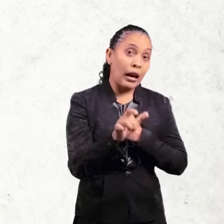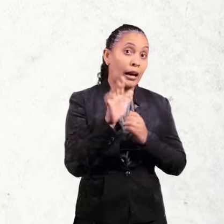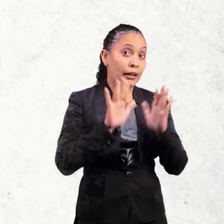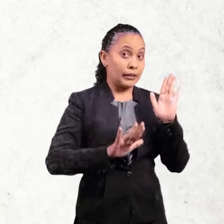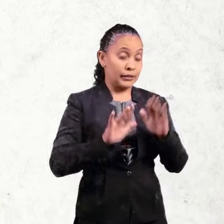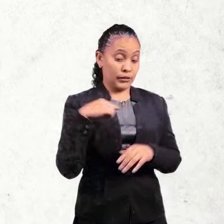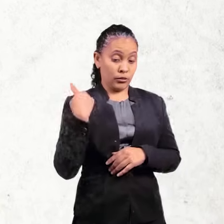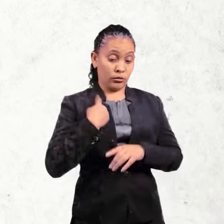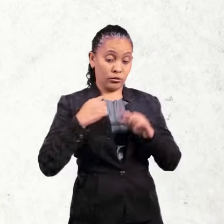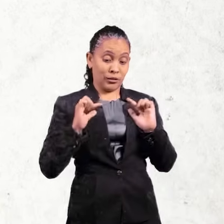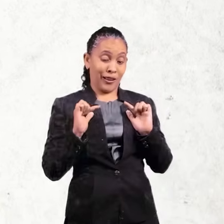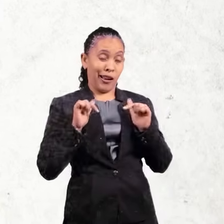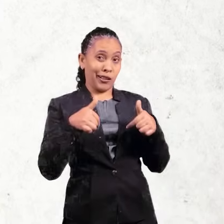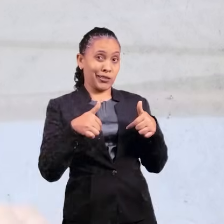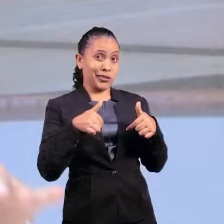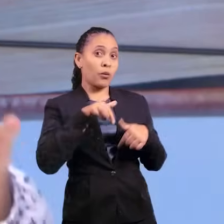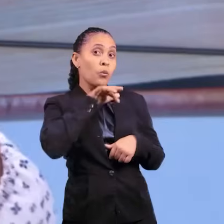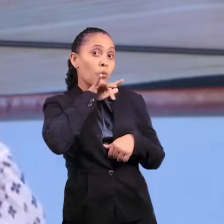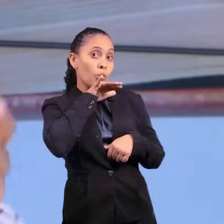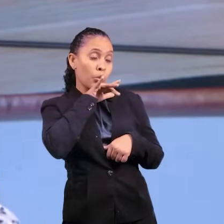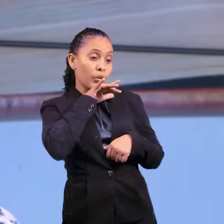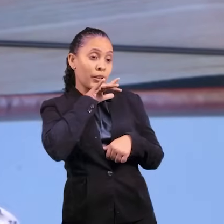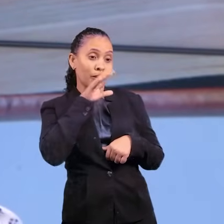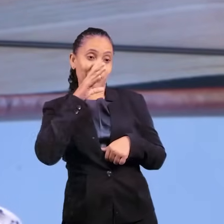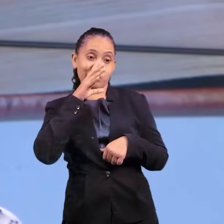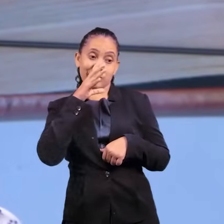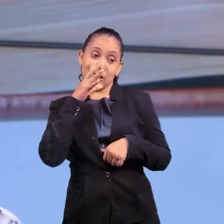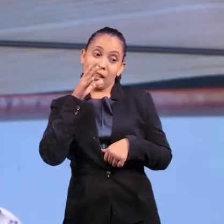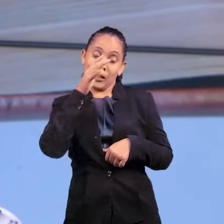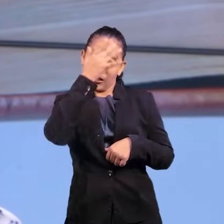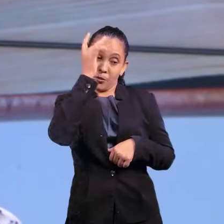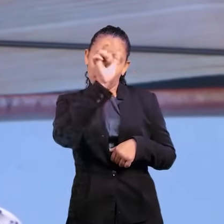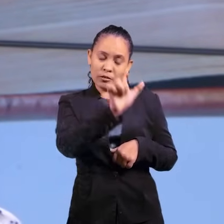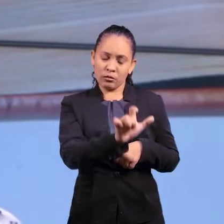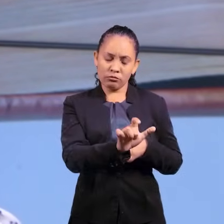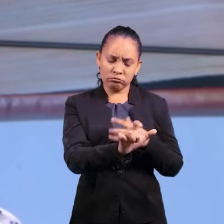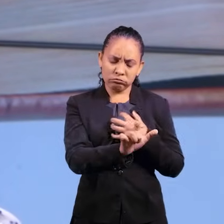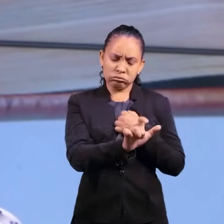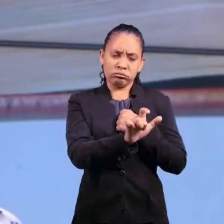fizemos. Nós mulheres somos muito,